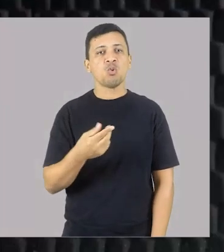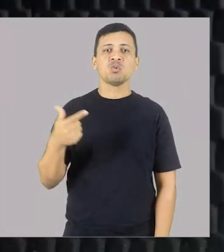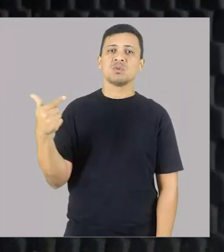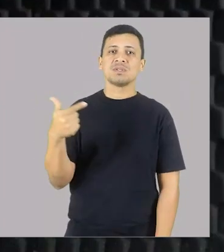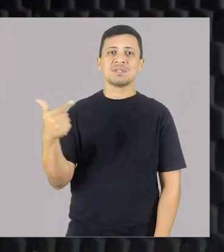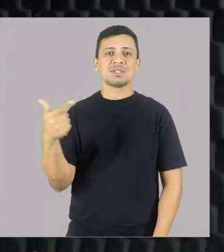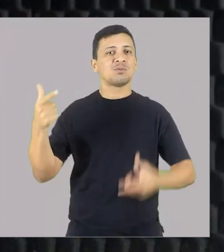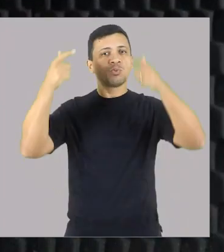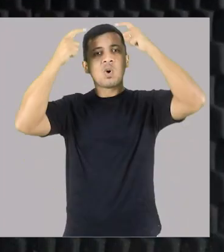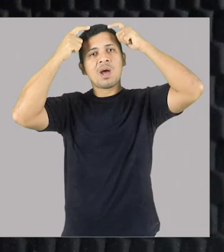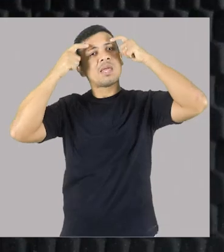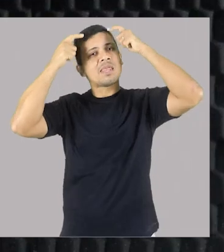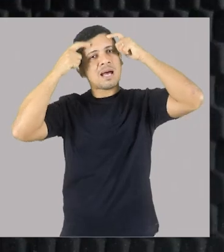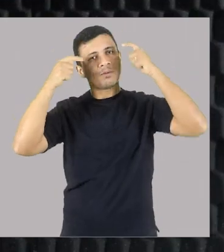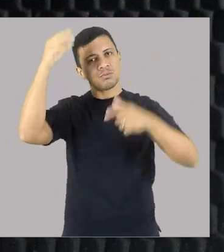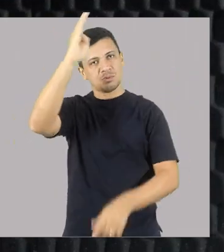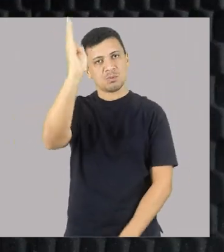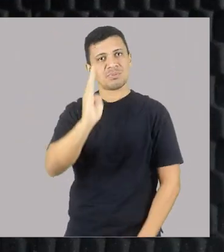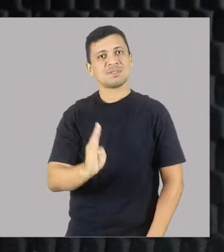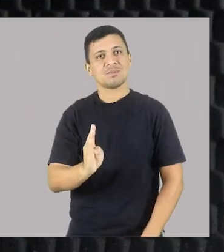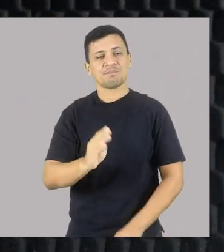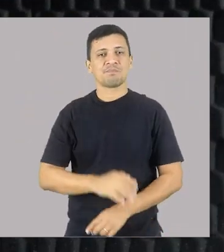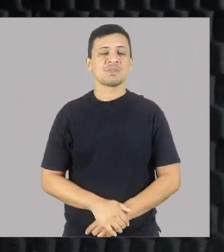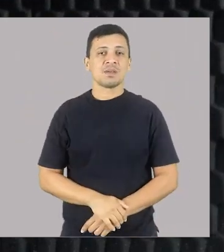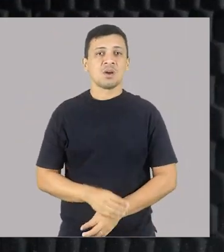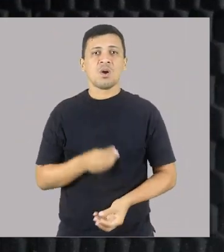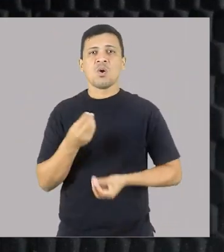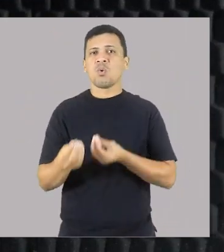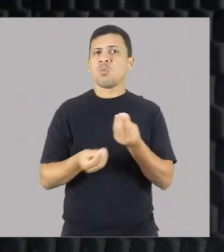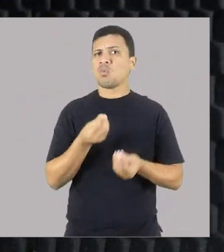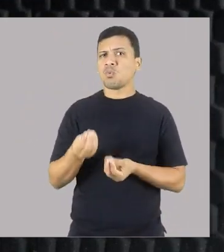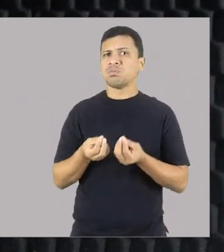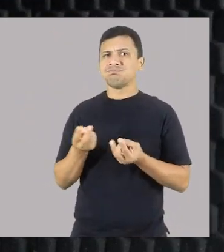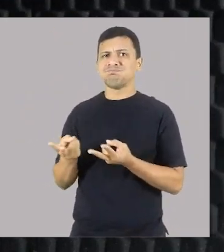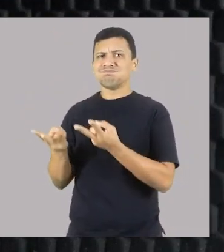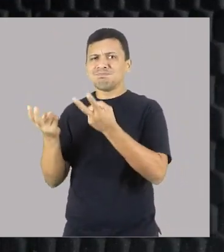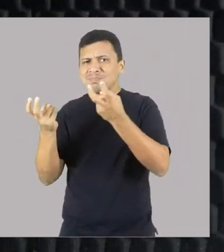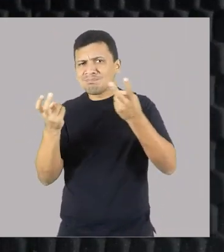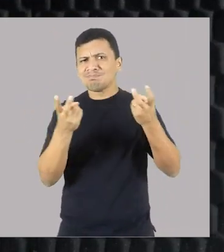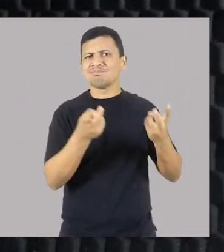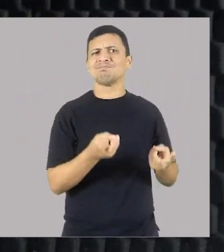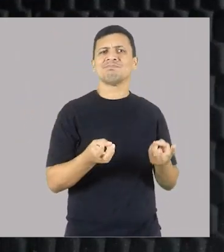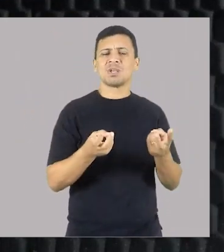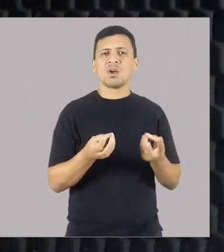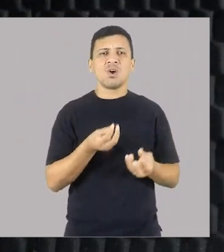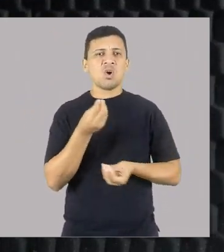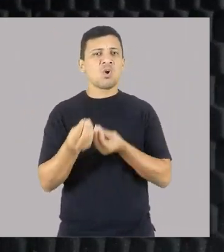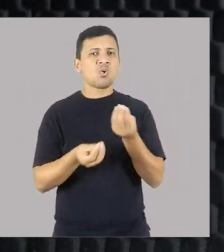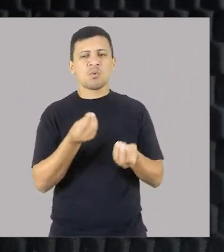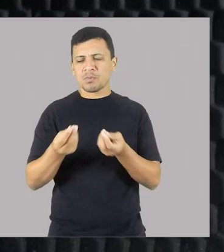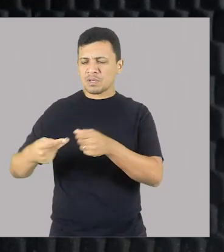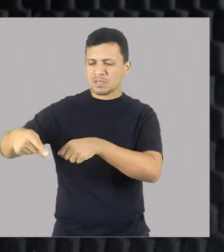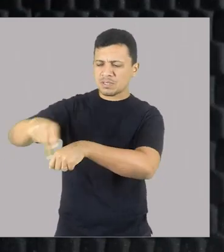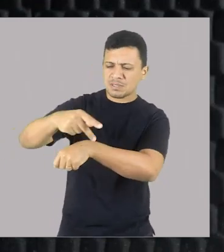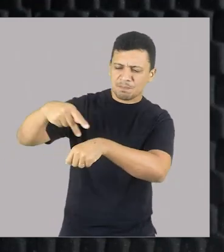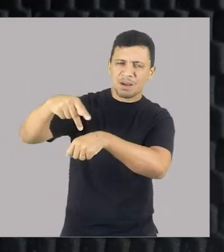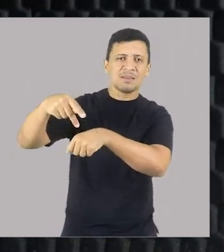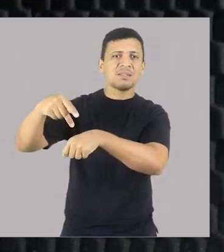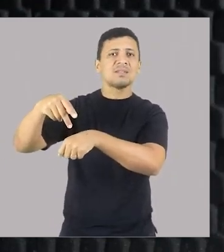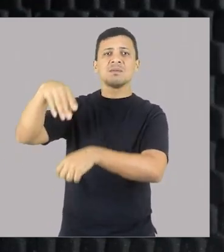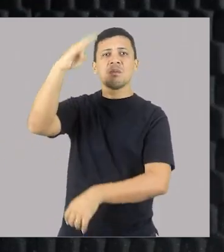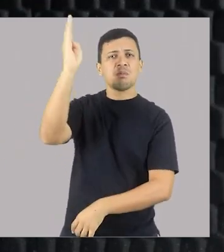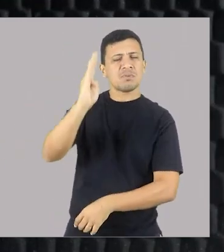Reinado. Dentro dessa perspectiva de olhar, para esse Estado se consolidando